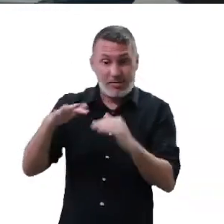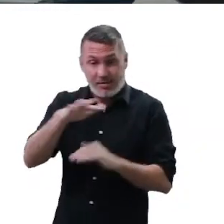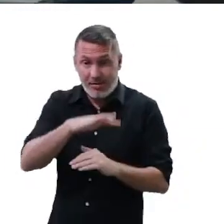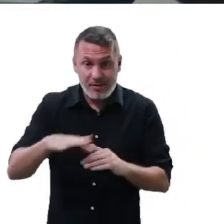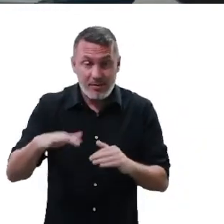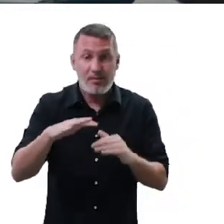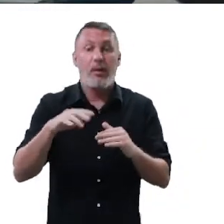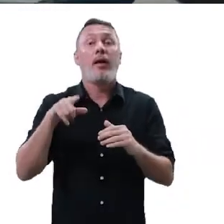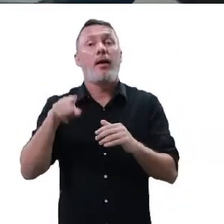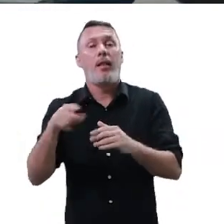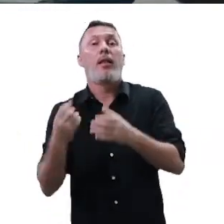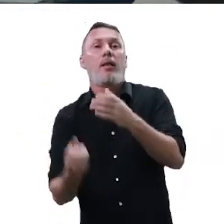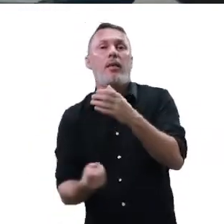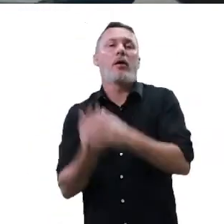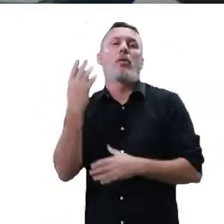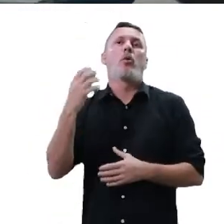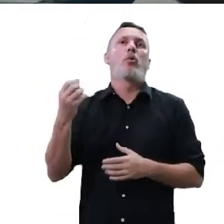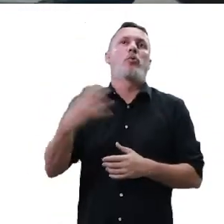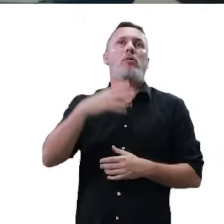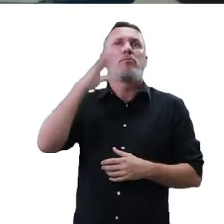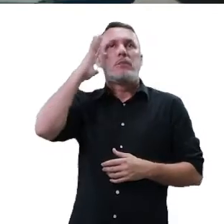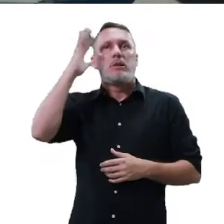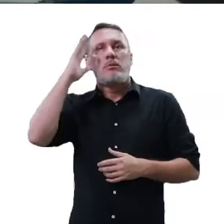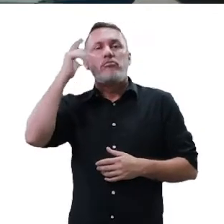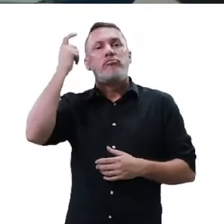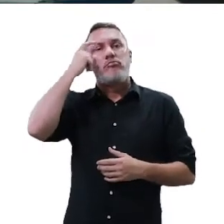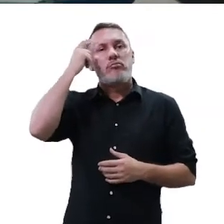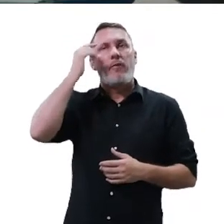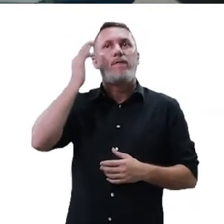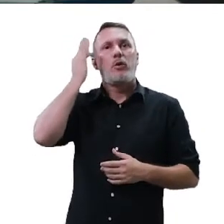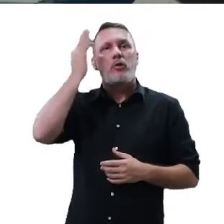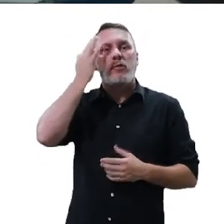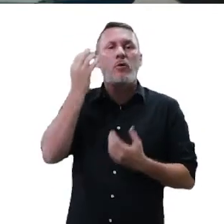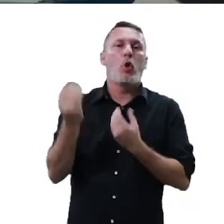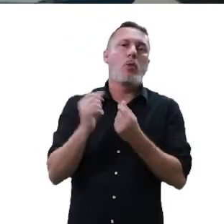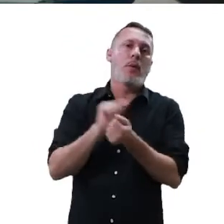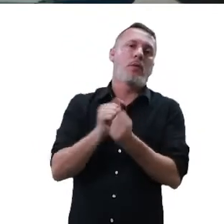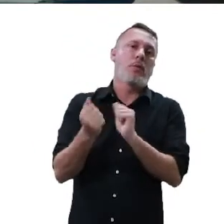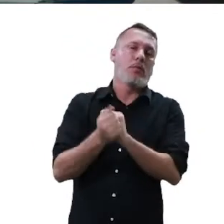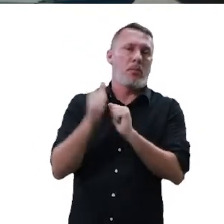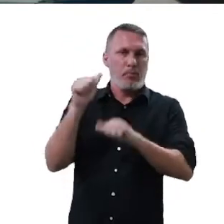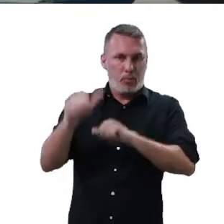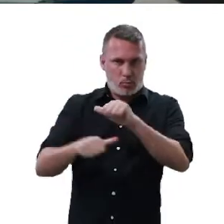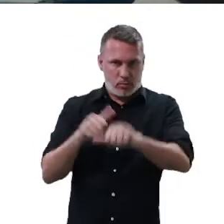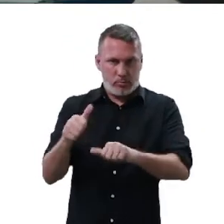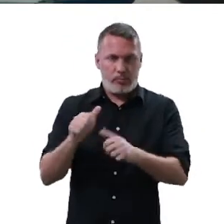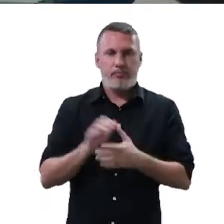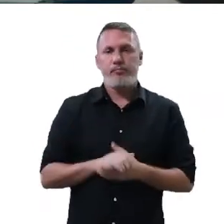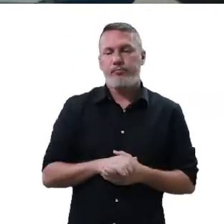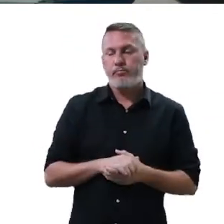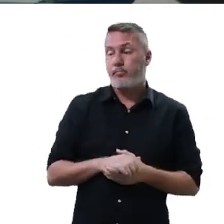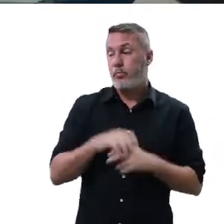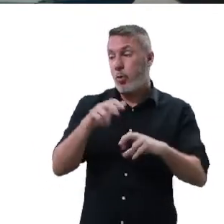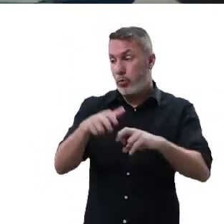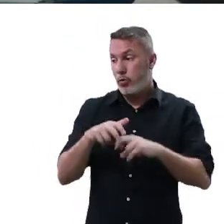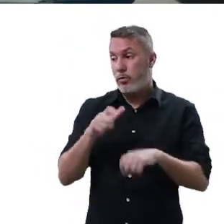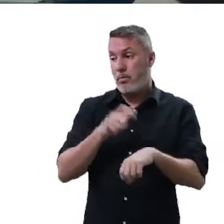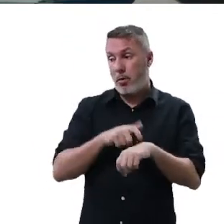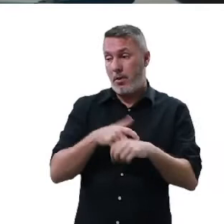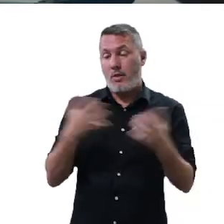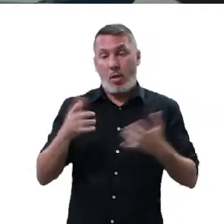despertou outras formas de pensar a filosofia, beleza? Então, foi nesse momento em que